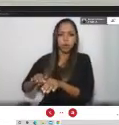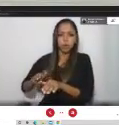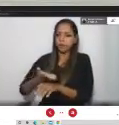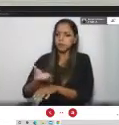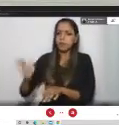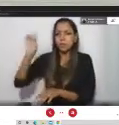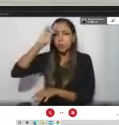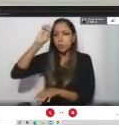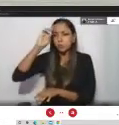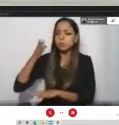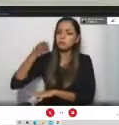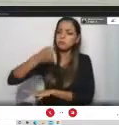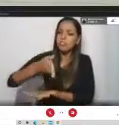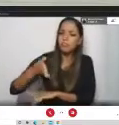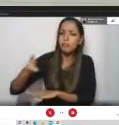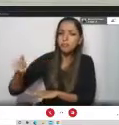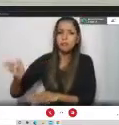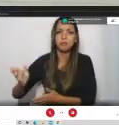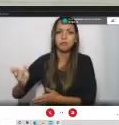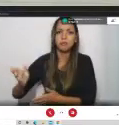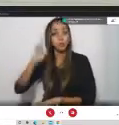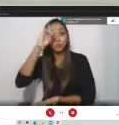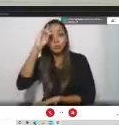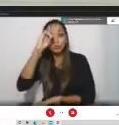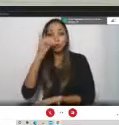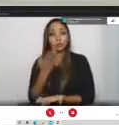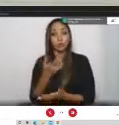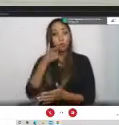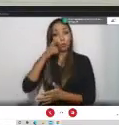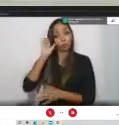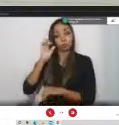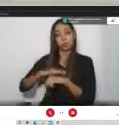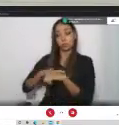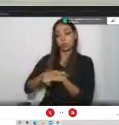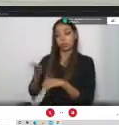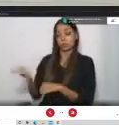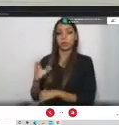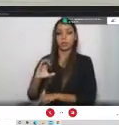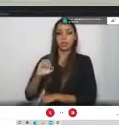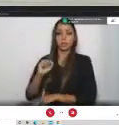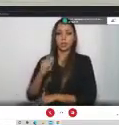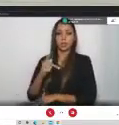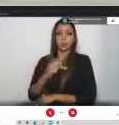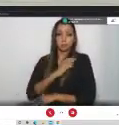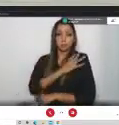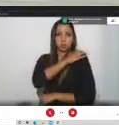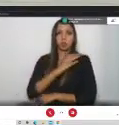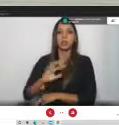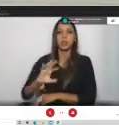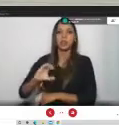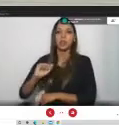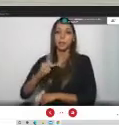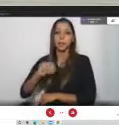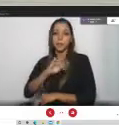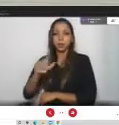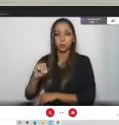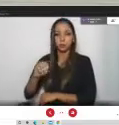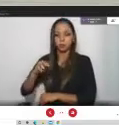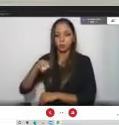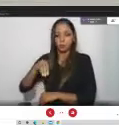todo dia ali, onde eu pude conversar com o Capitão Moisés, que eles têm uma difícil tarefa, que muitos